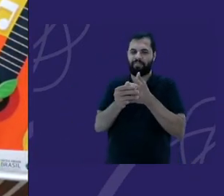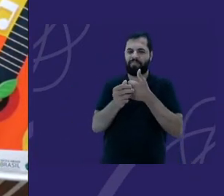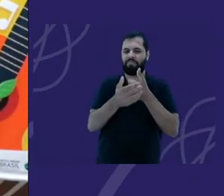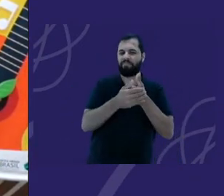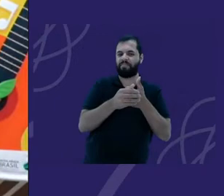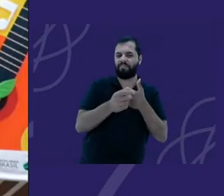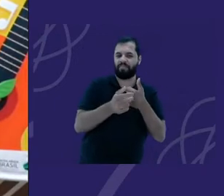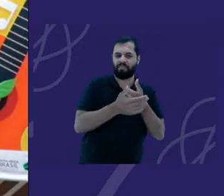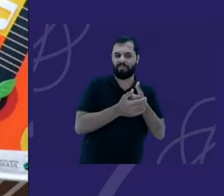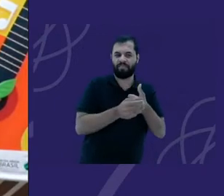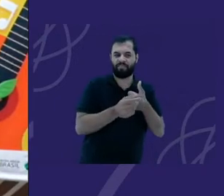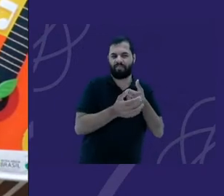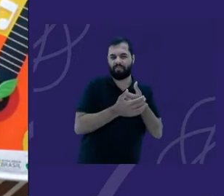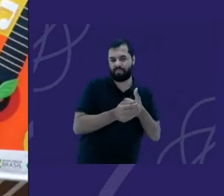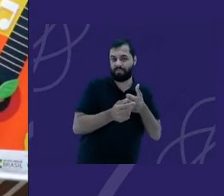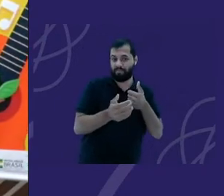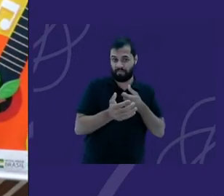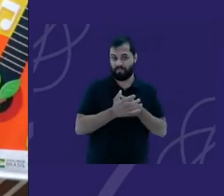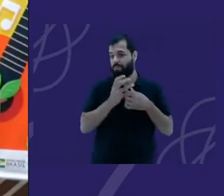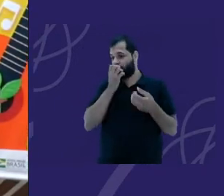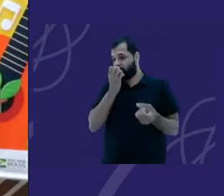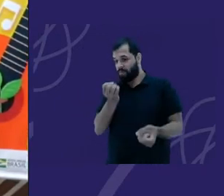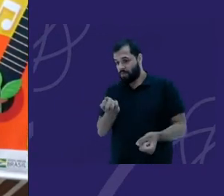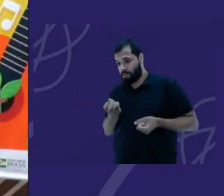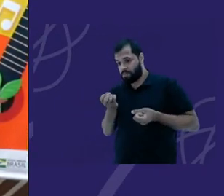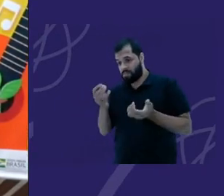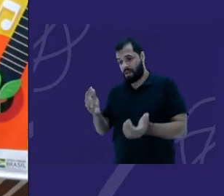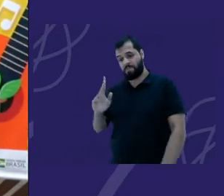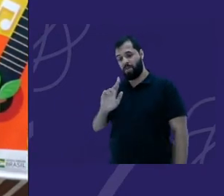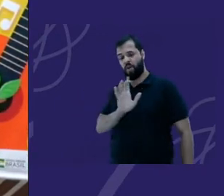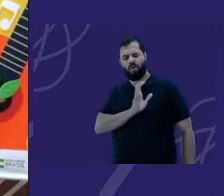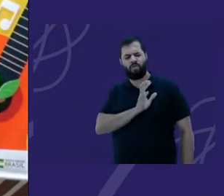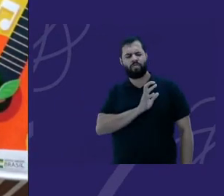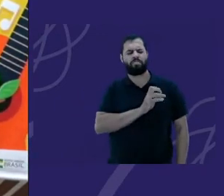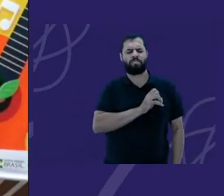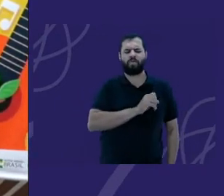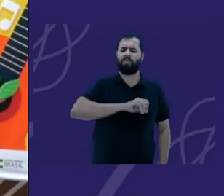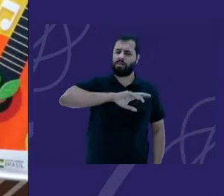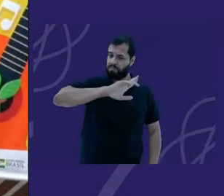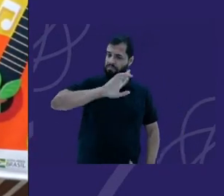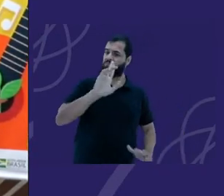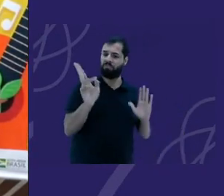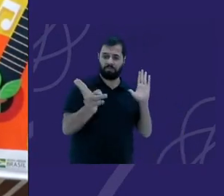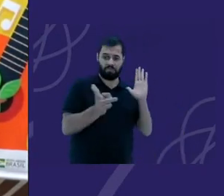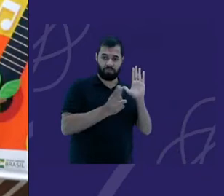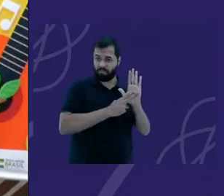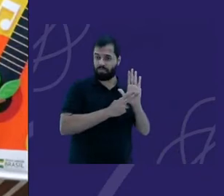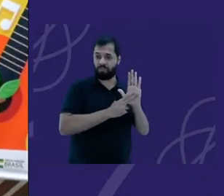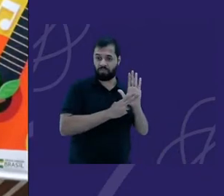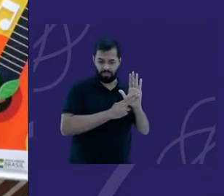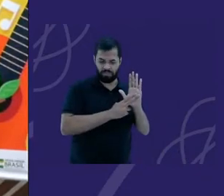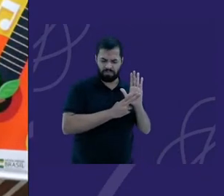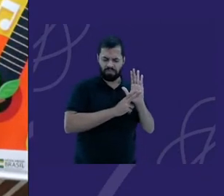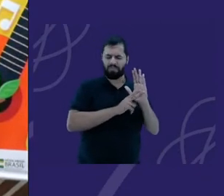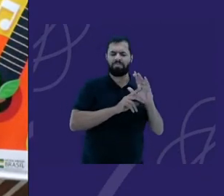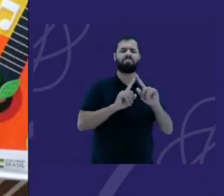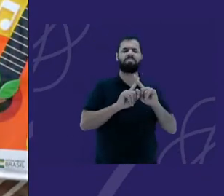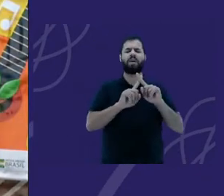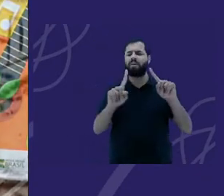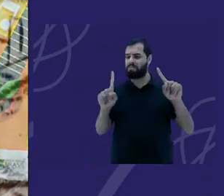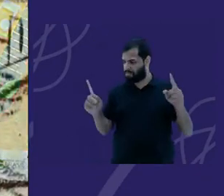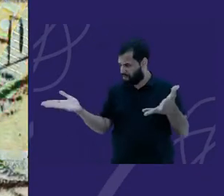E como é sincero, meu amor, eu sei que tu não fugirias mais de mim.